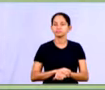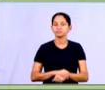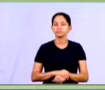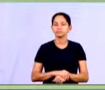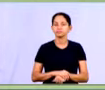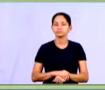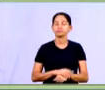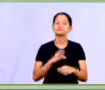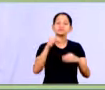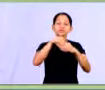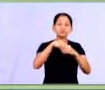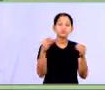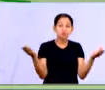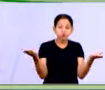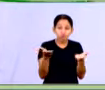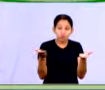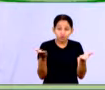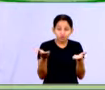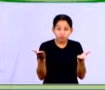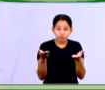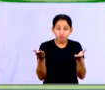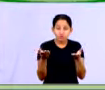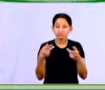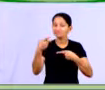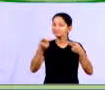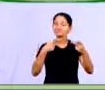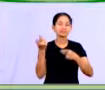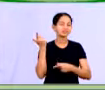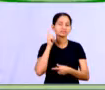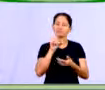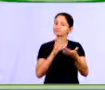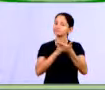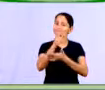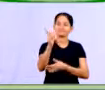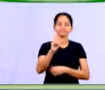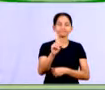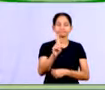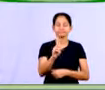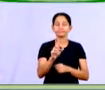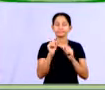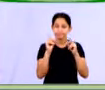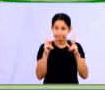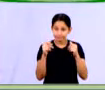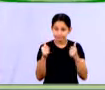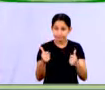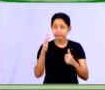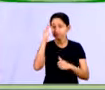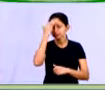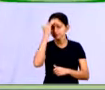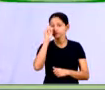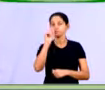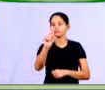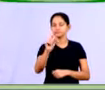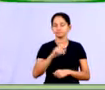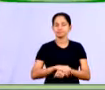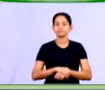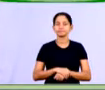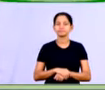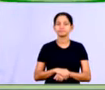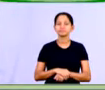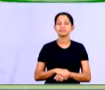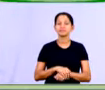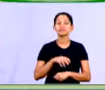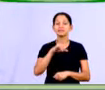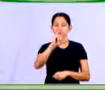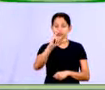que o valor investido, o projeto não deve ser aceito. Então vamos entender assim, ó.